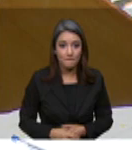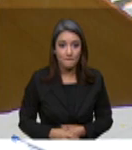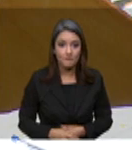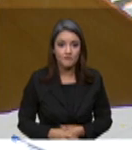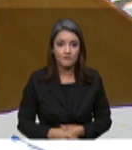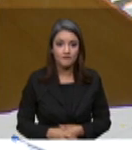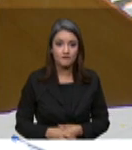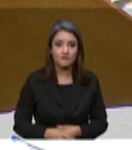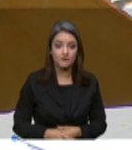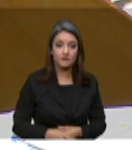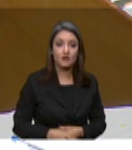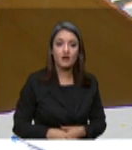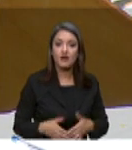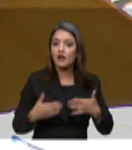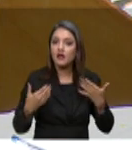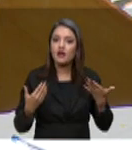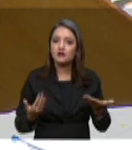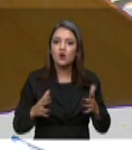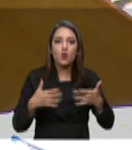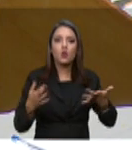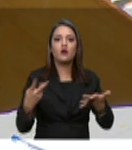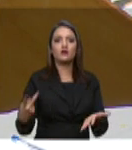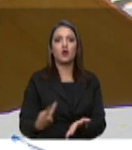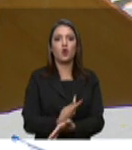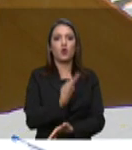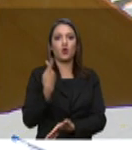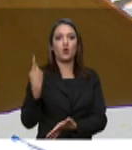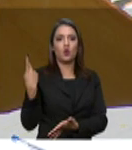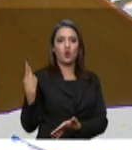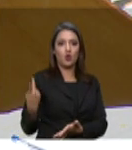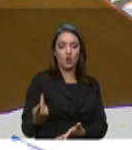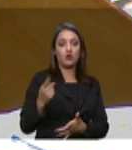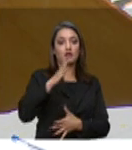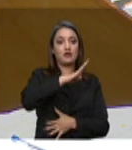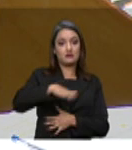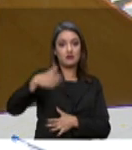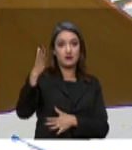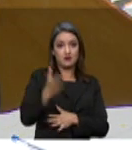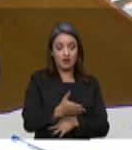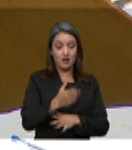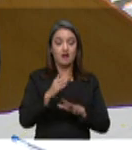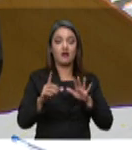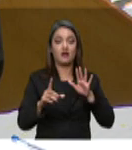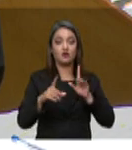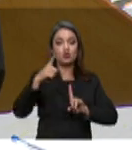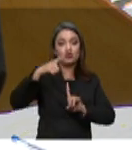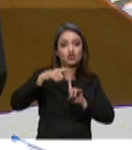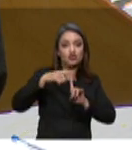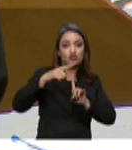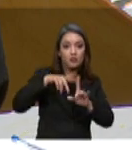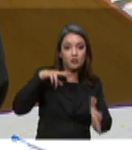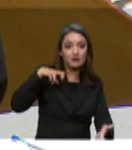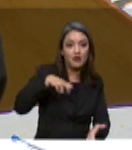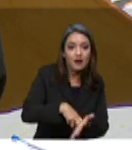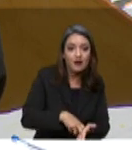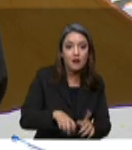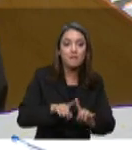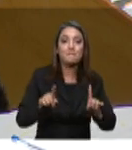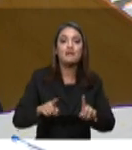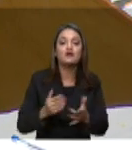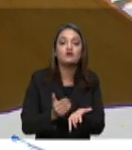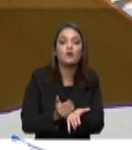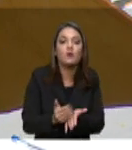não há falar em abolitio criminis nas hipóteses em que nada obstante a revogação formal do tipo penal o fato criminoso